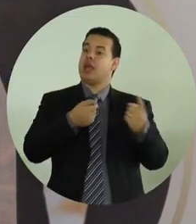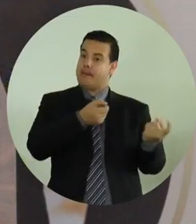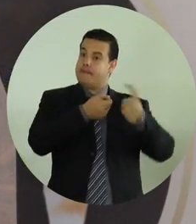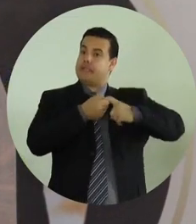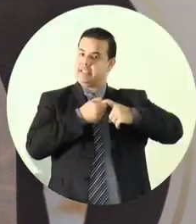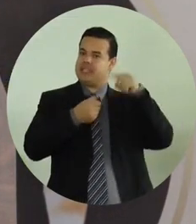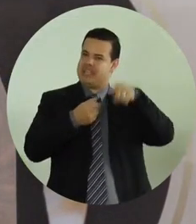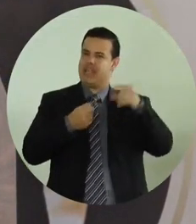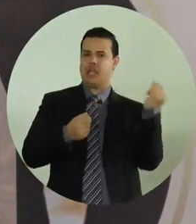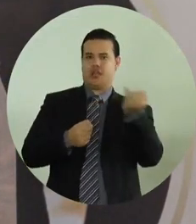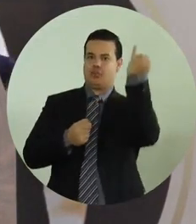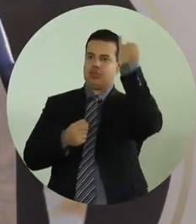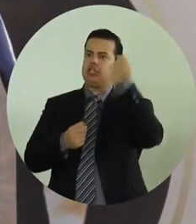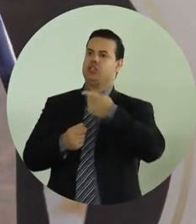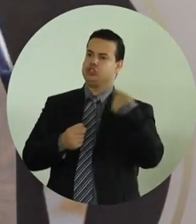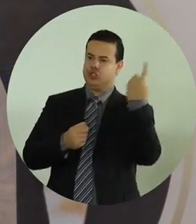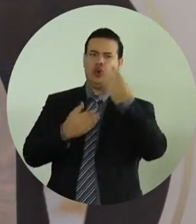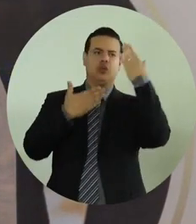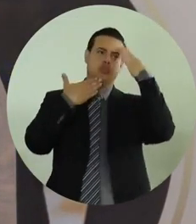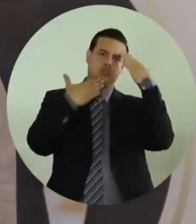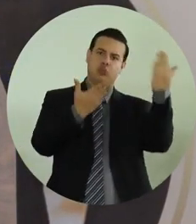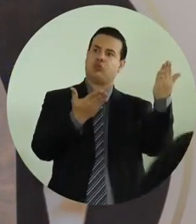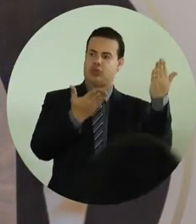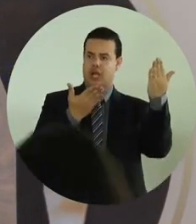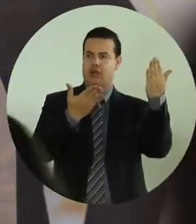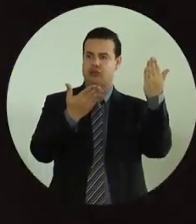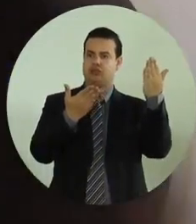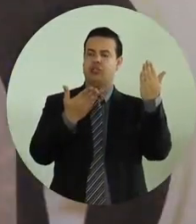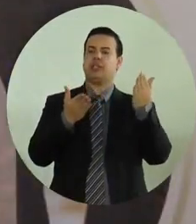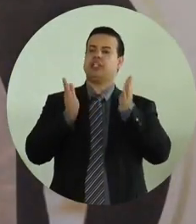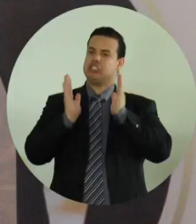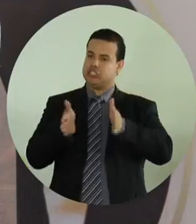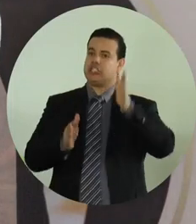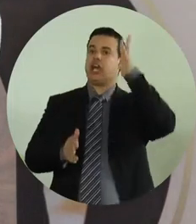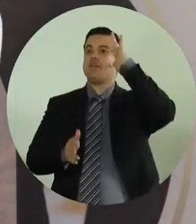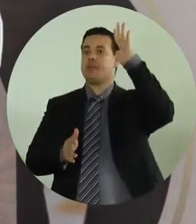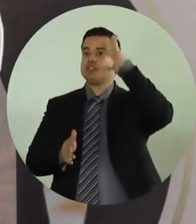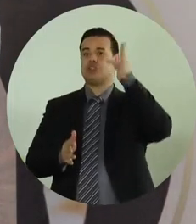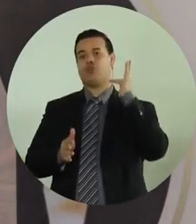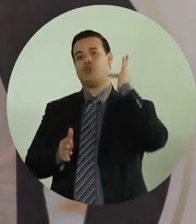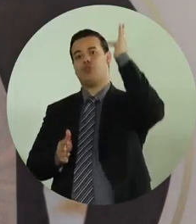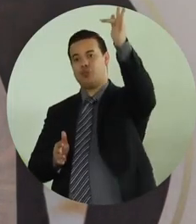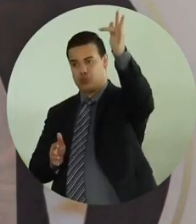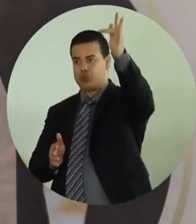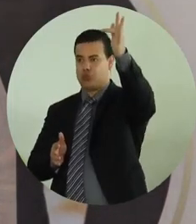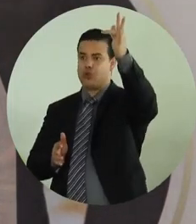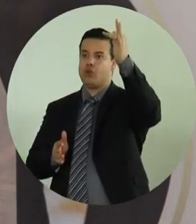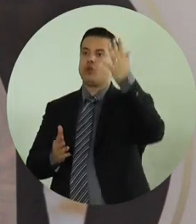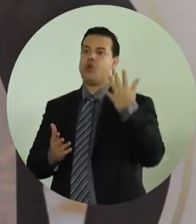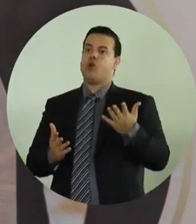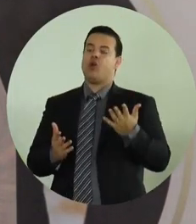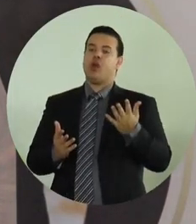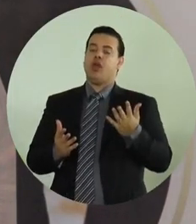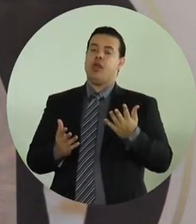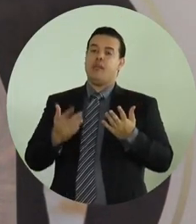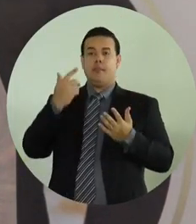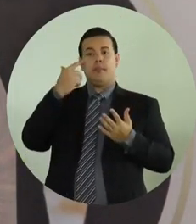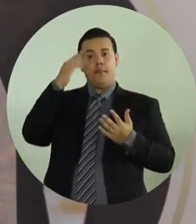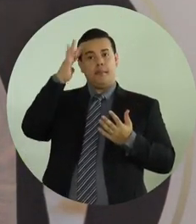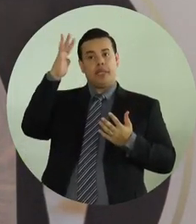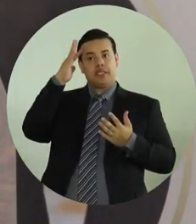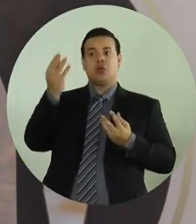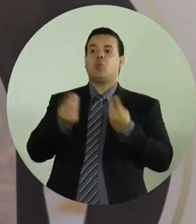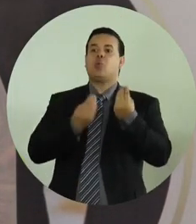e somos muito gratos e, claro, já vislumbramos o futuro, professor Luque, olhando para quanto nós